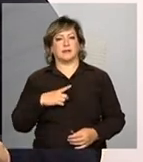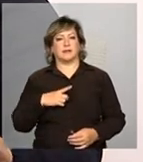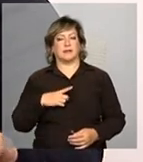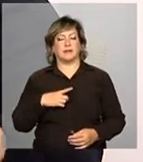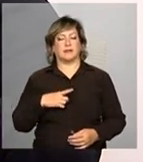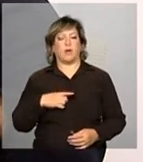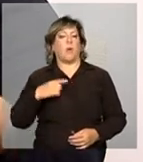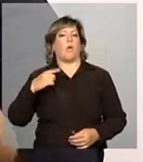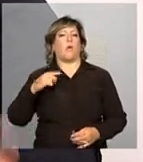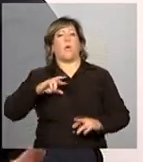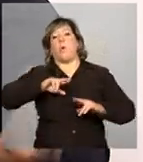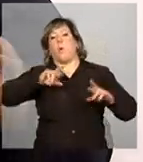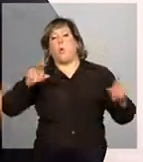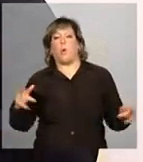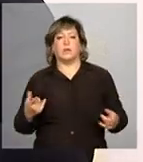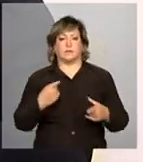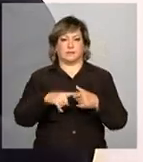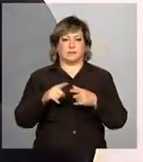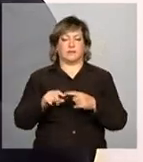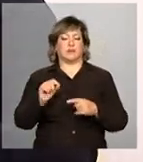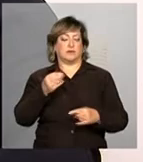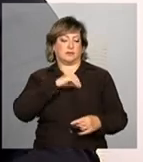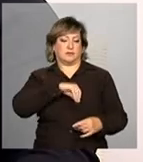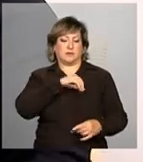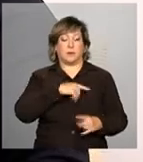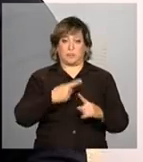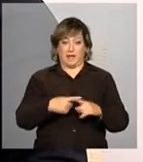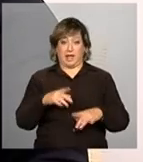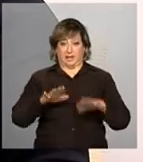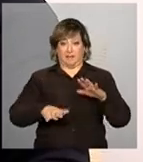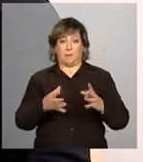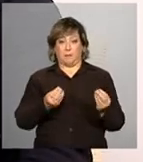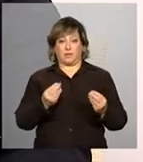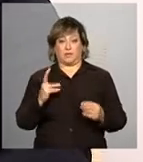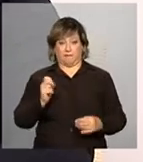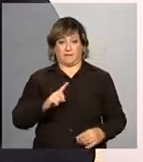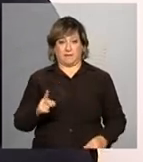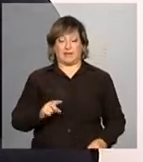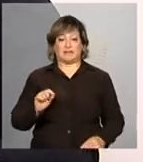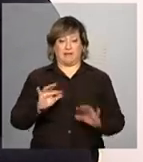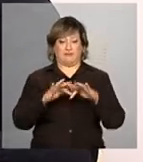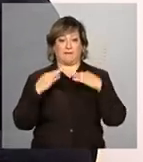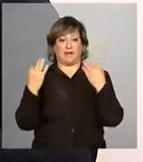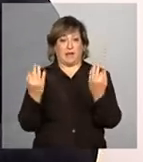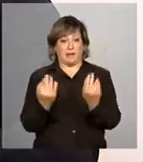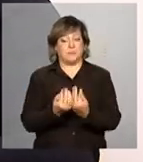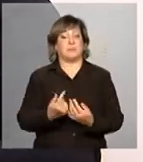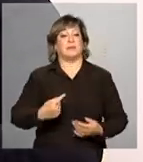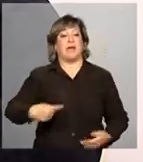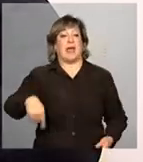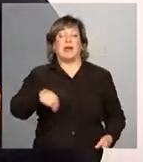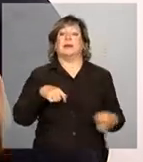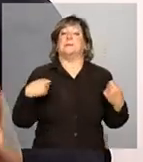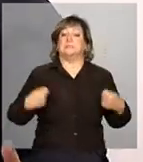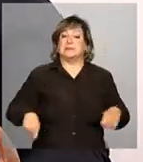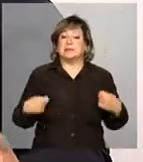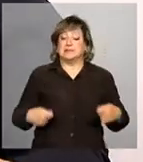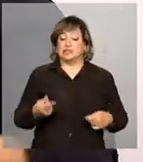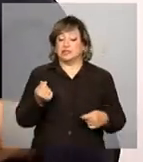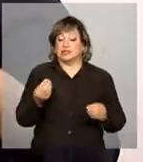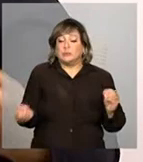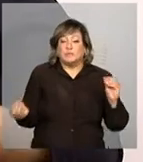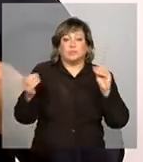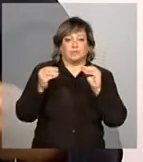outras buner habilidades além da renda que muitas vezes Adriana A famílias Elas têm as precisam de